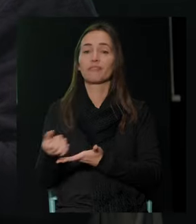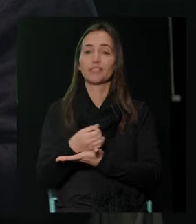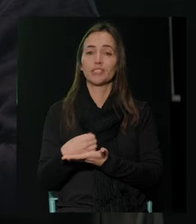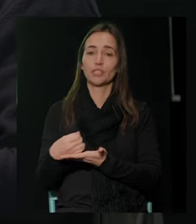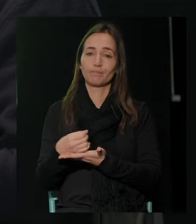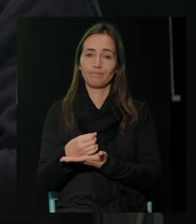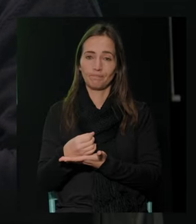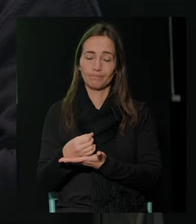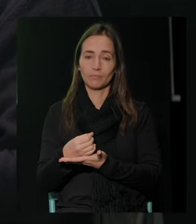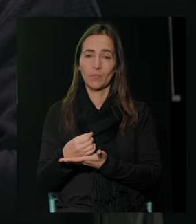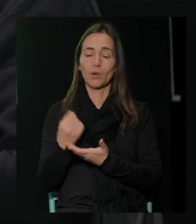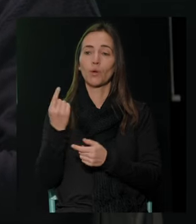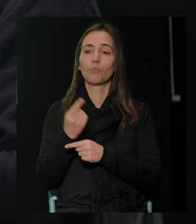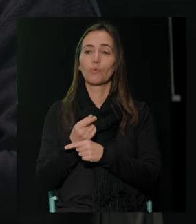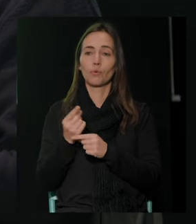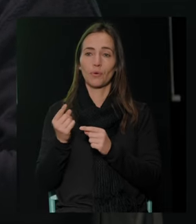é?